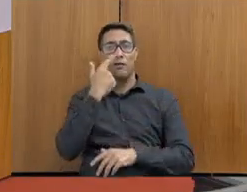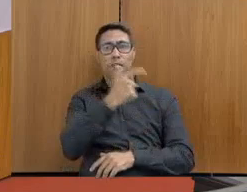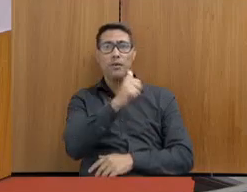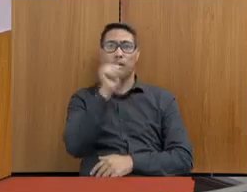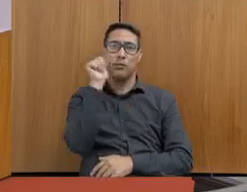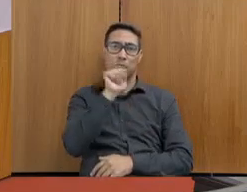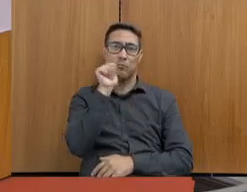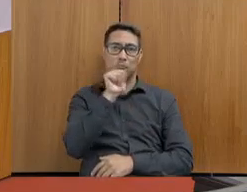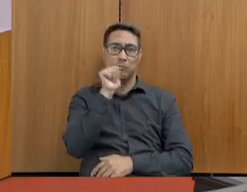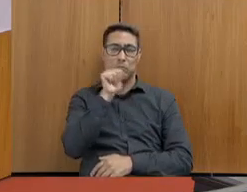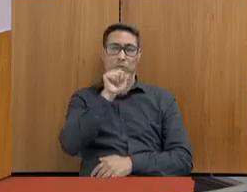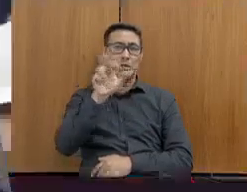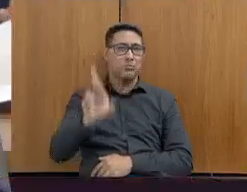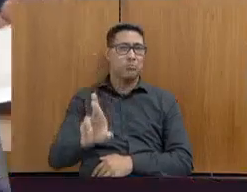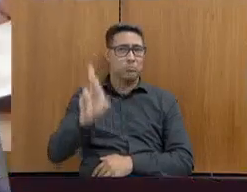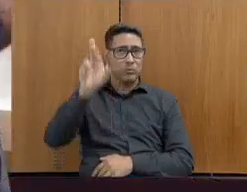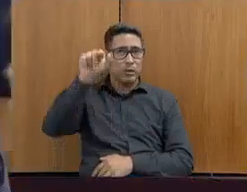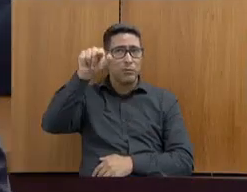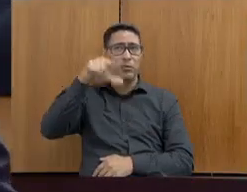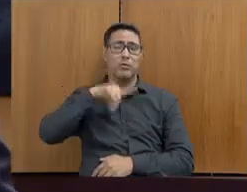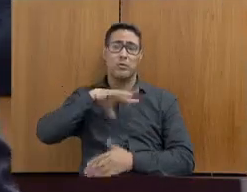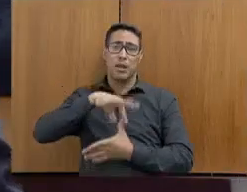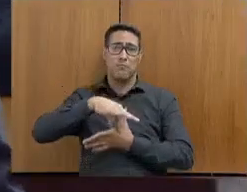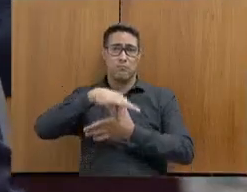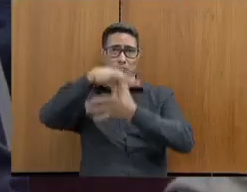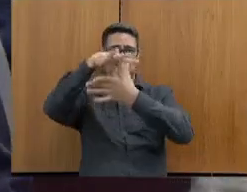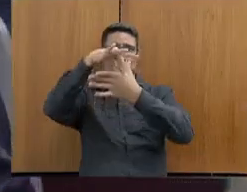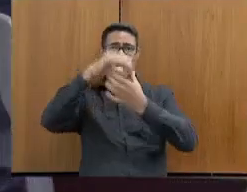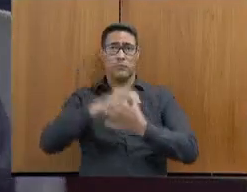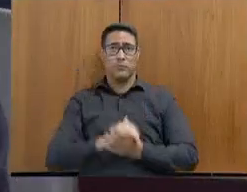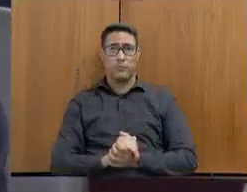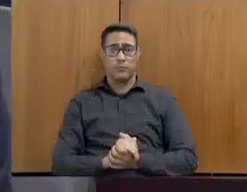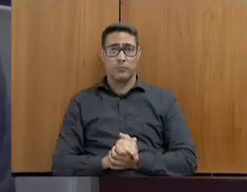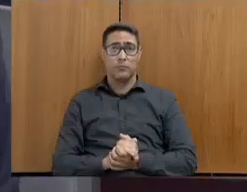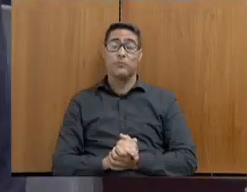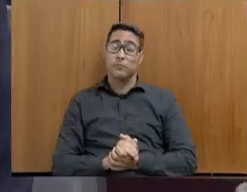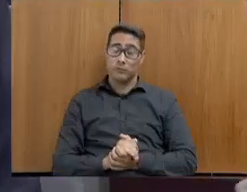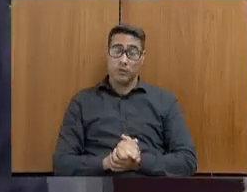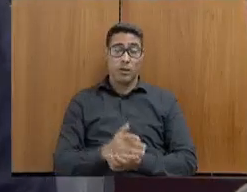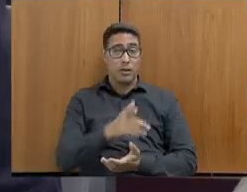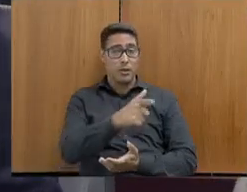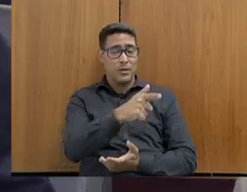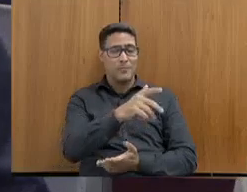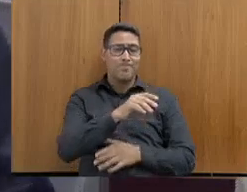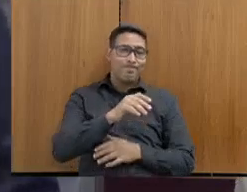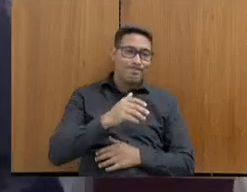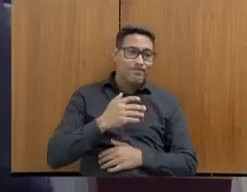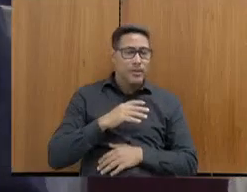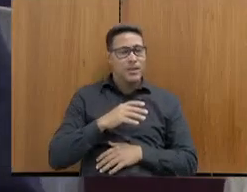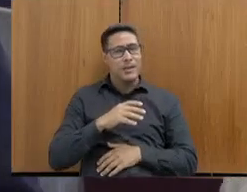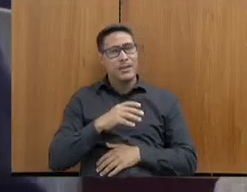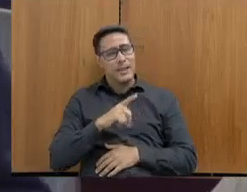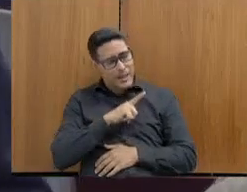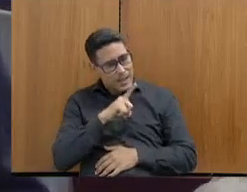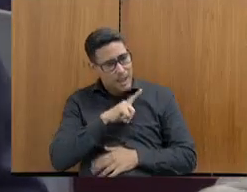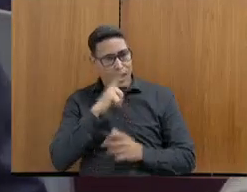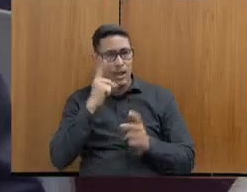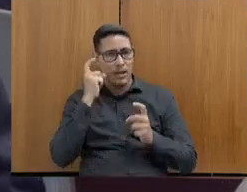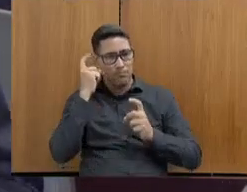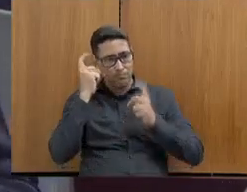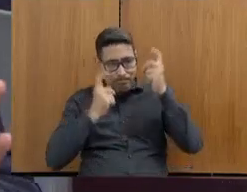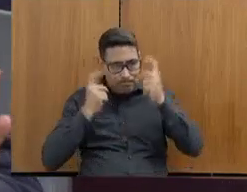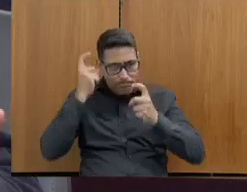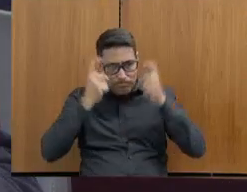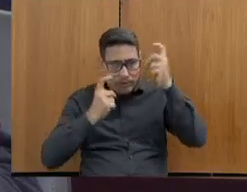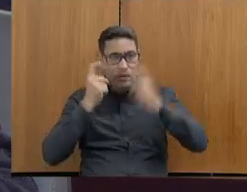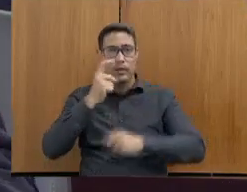ocupar esses espaços Dra Letícia algo que me preocupa muito e eu